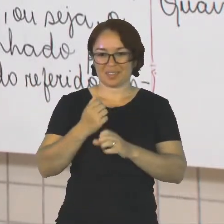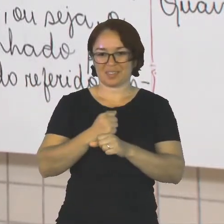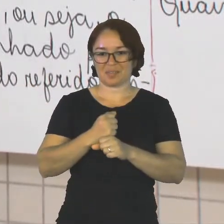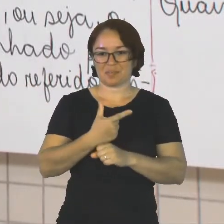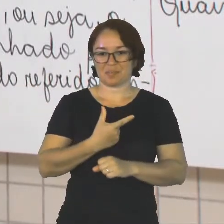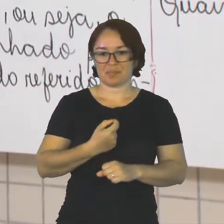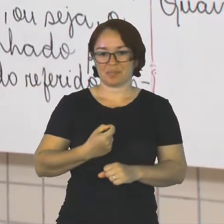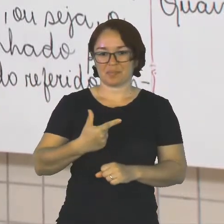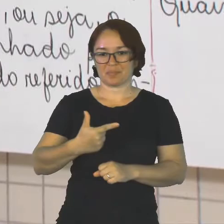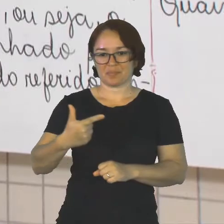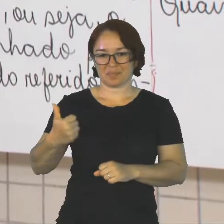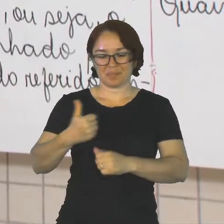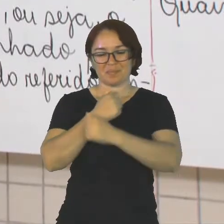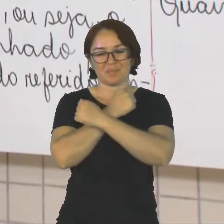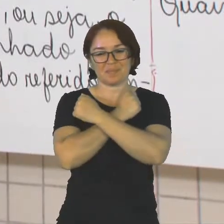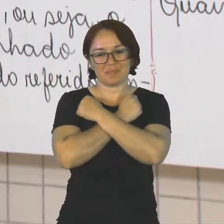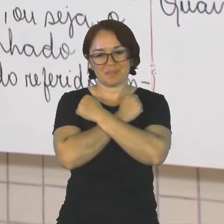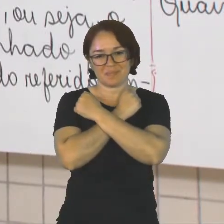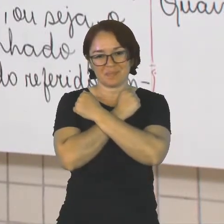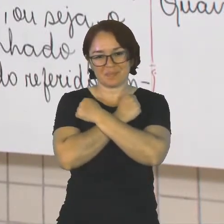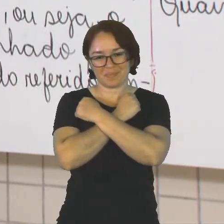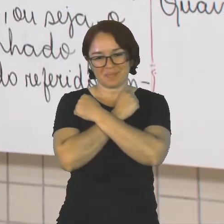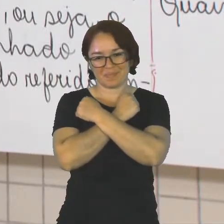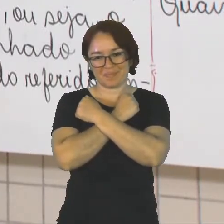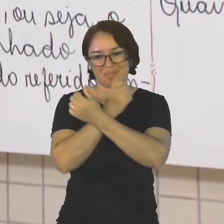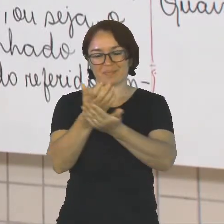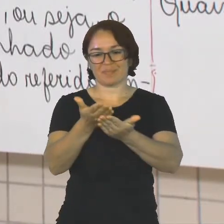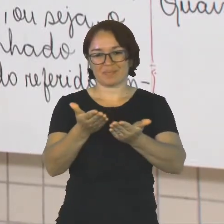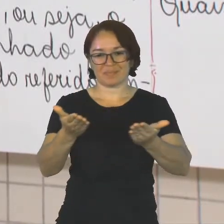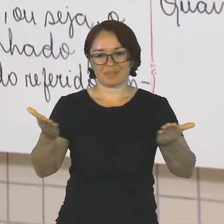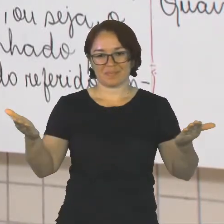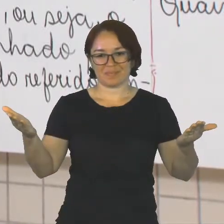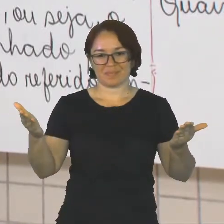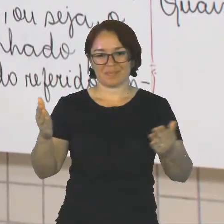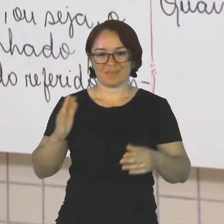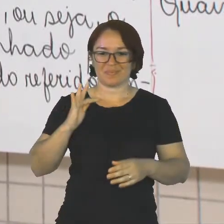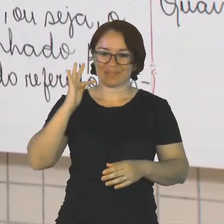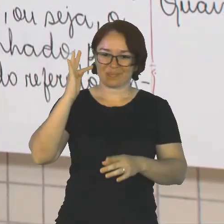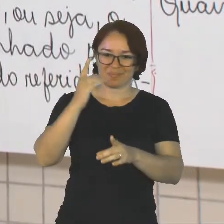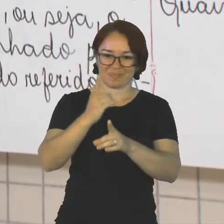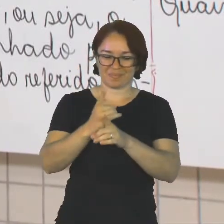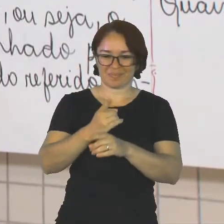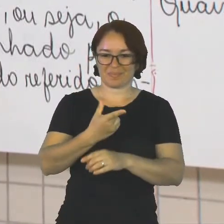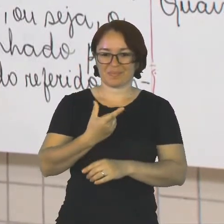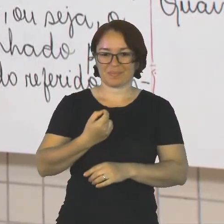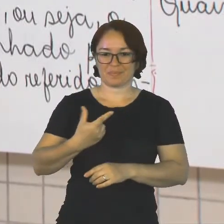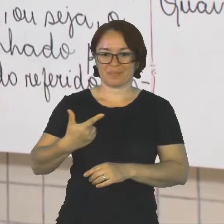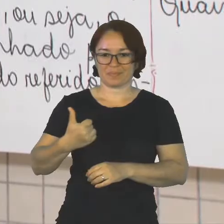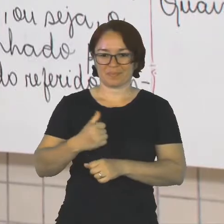2021. Então, um forte abraço da professora e até o próximo ano.